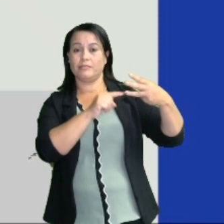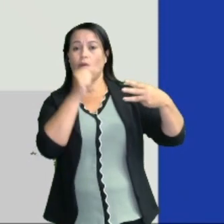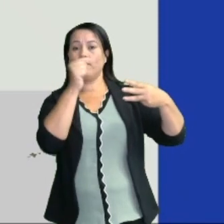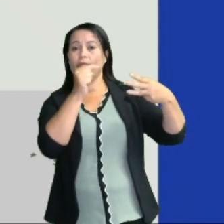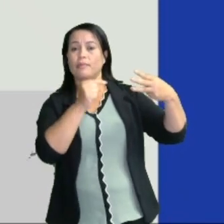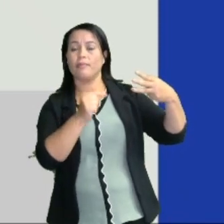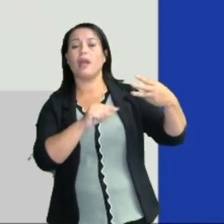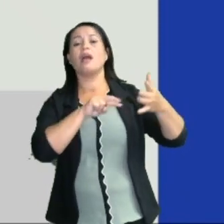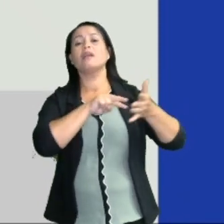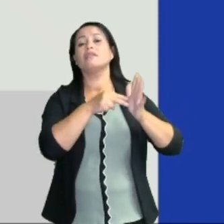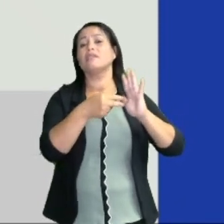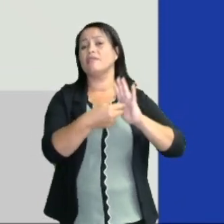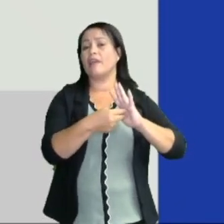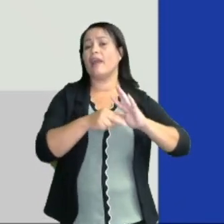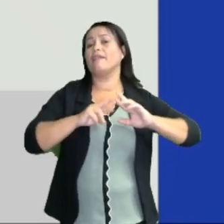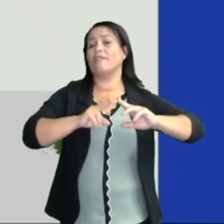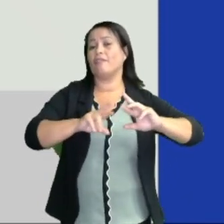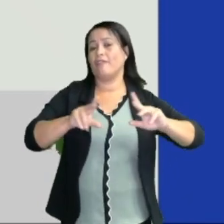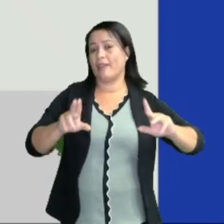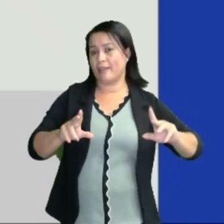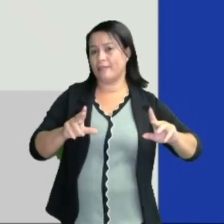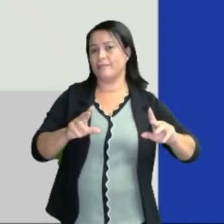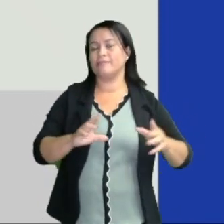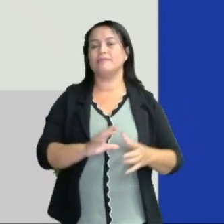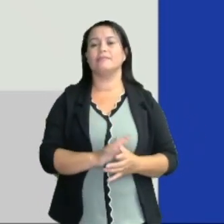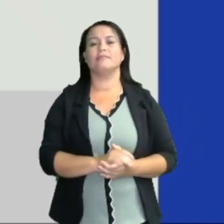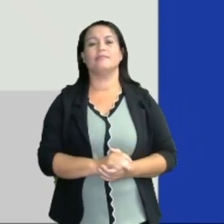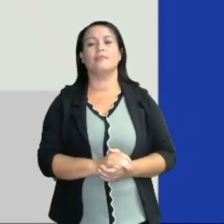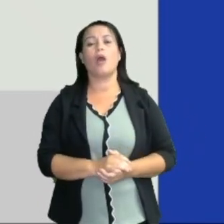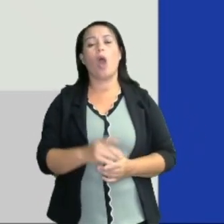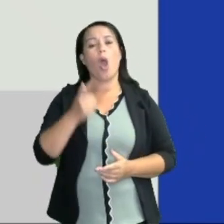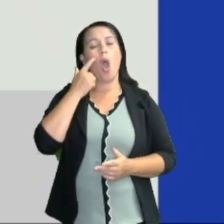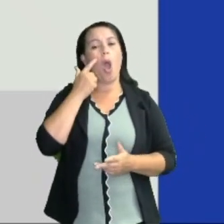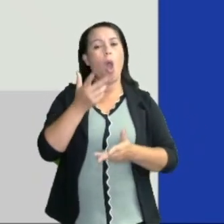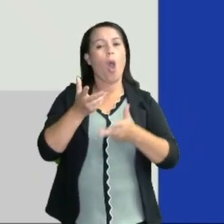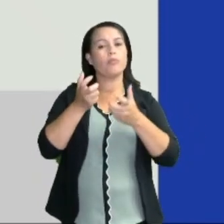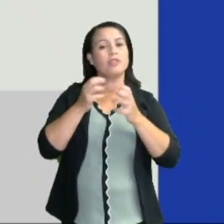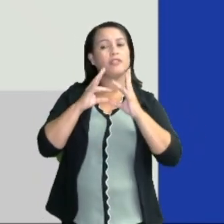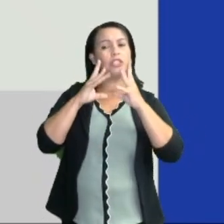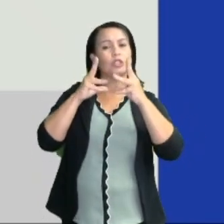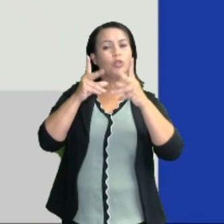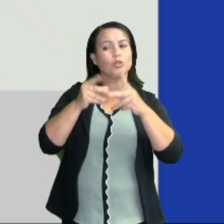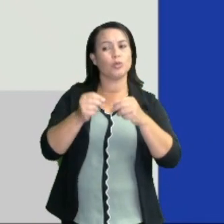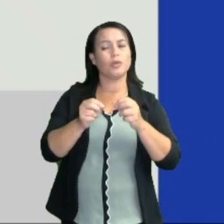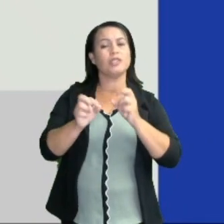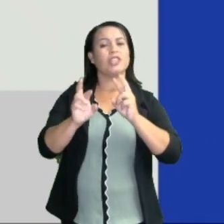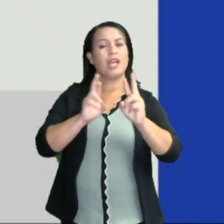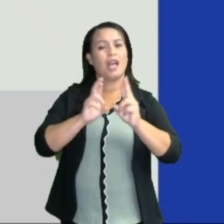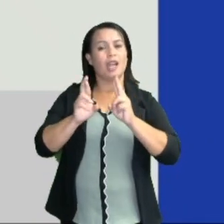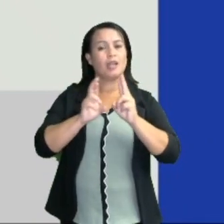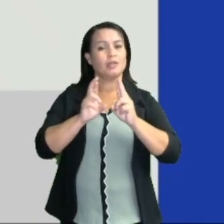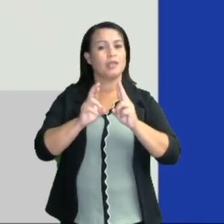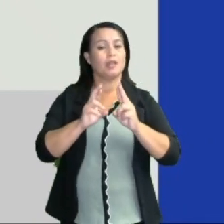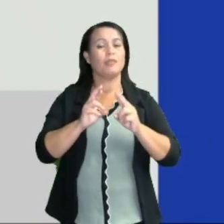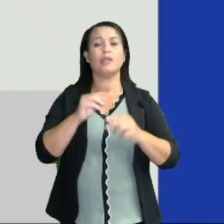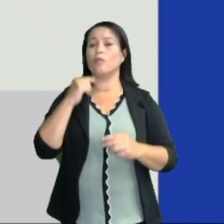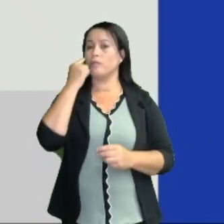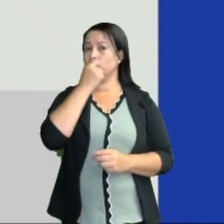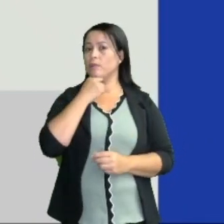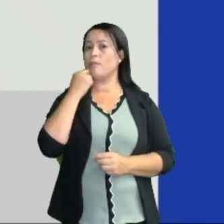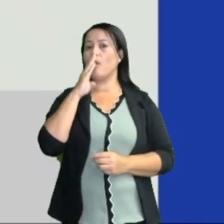com sentido diferente. Cada um teve um sentido. Observe que em todas se relaciona com a função da